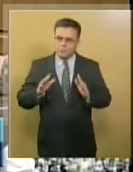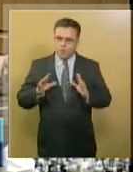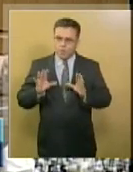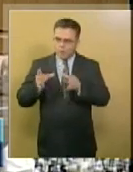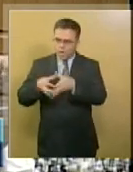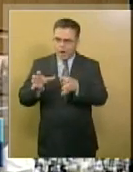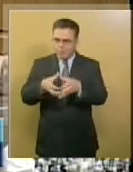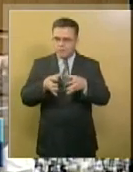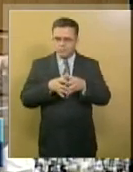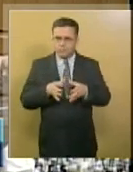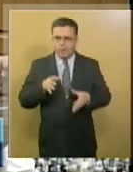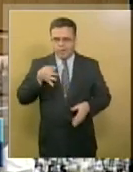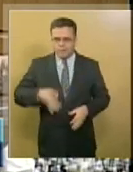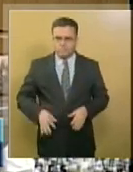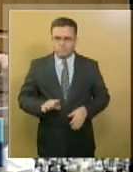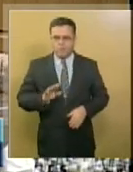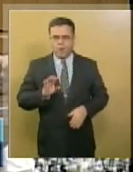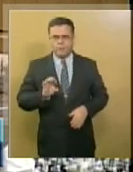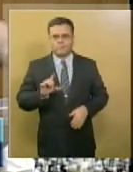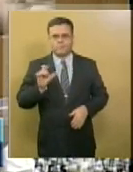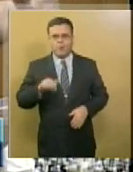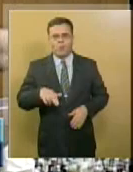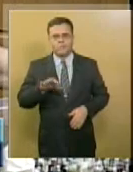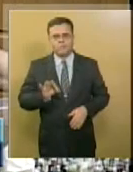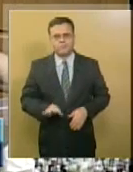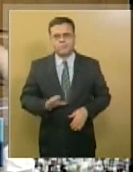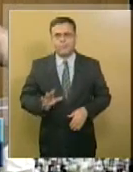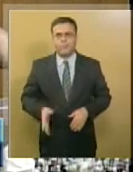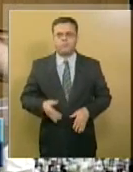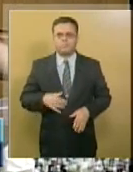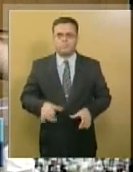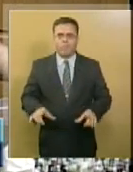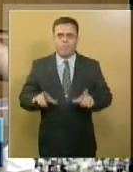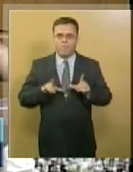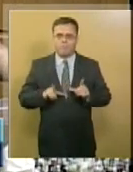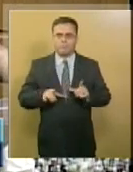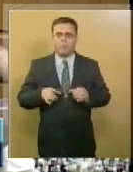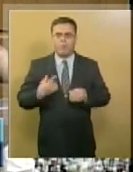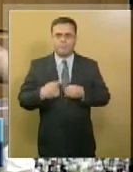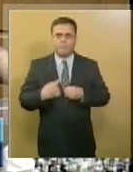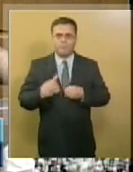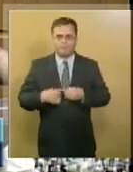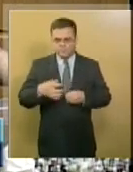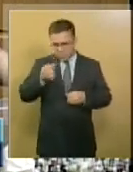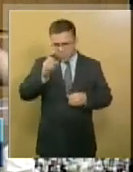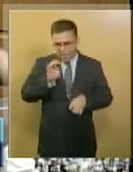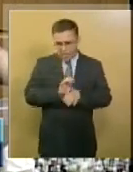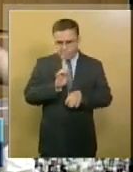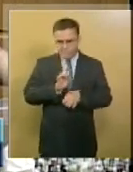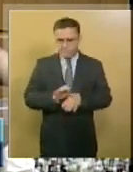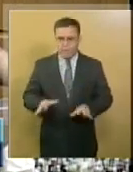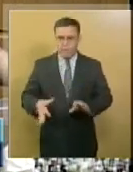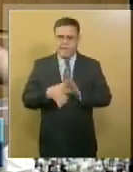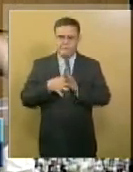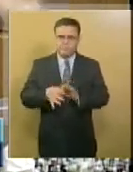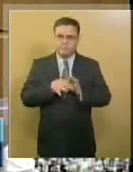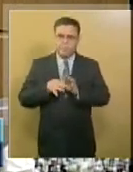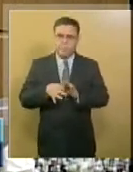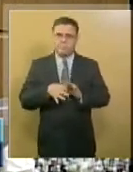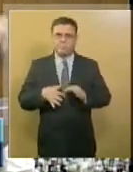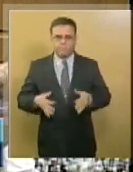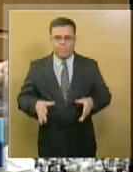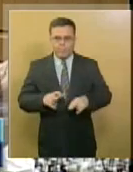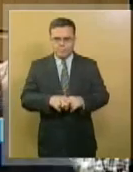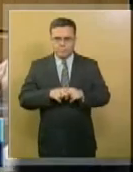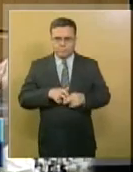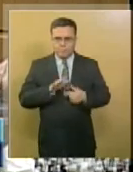constituídas. A Elan, por exemplo, tem título de utilidade pública municipal e estadual. Tanto que somos parceiros do Tribunal de Justiça. Eu